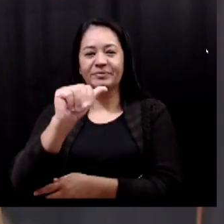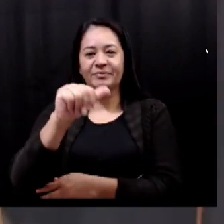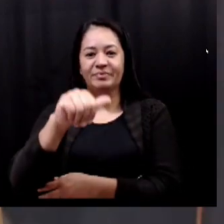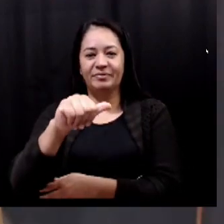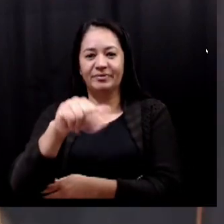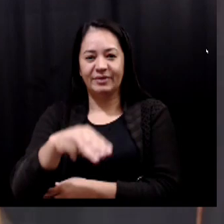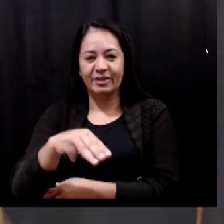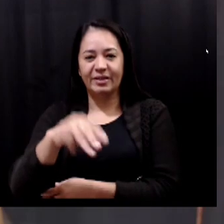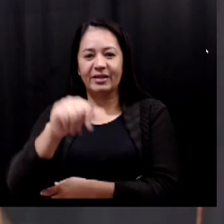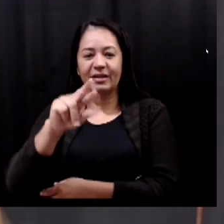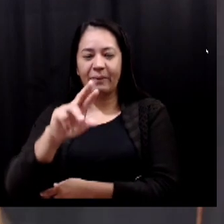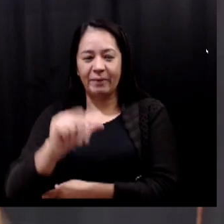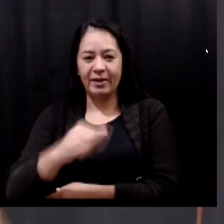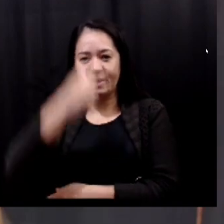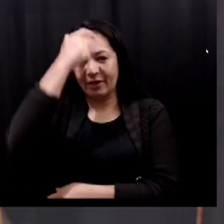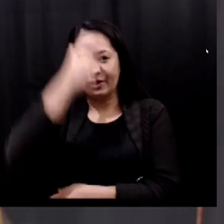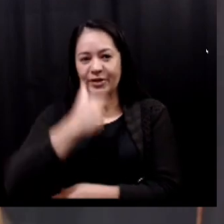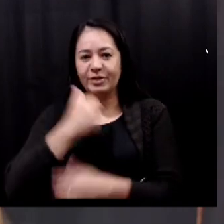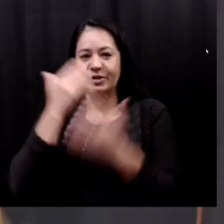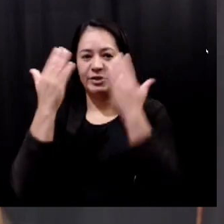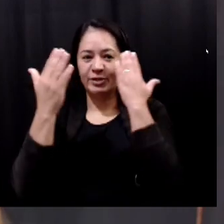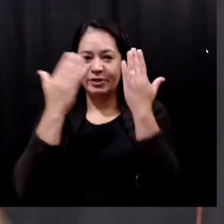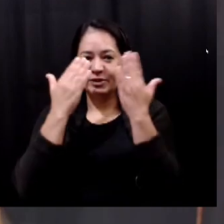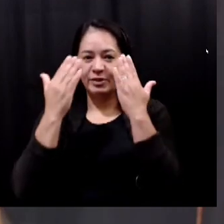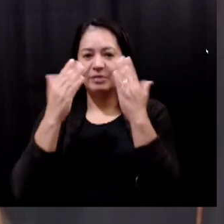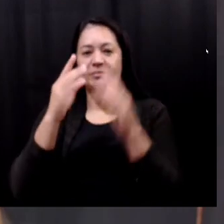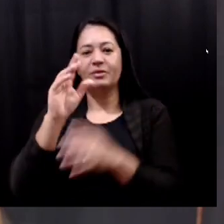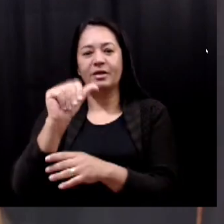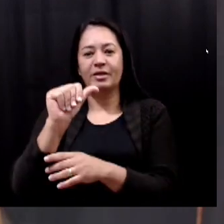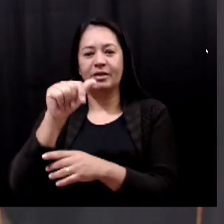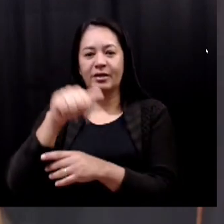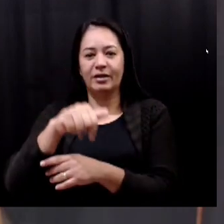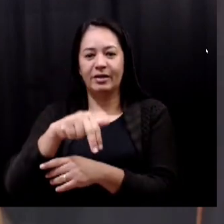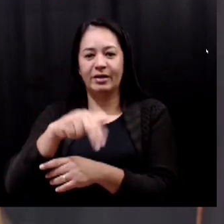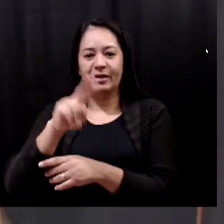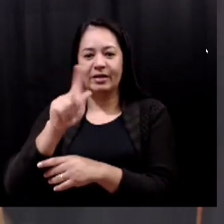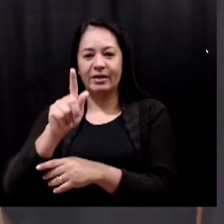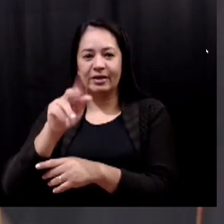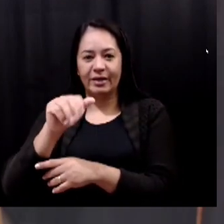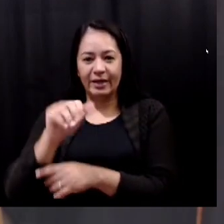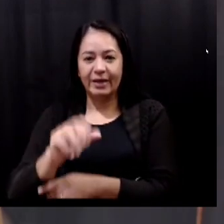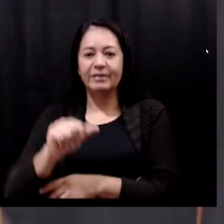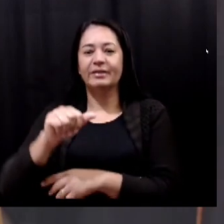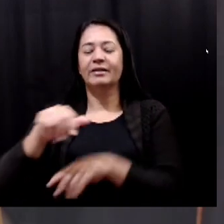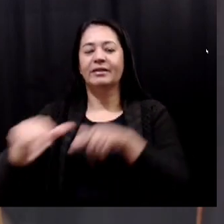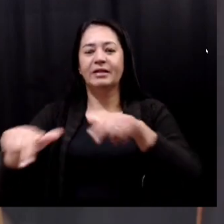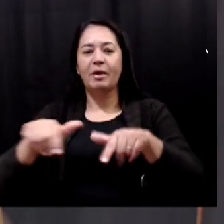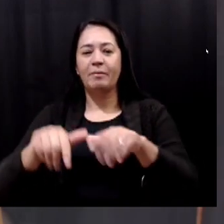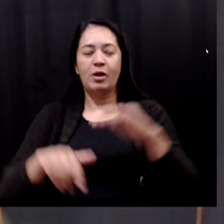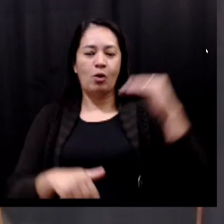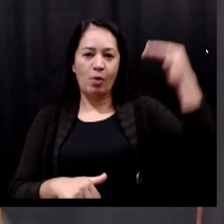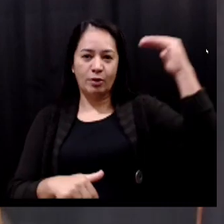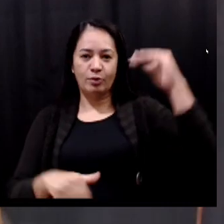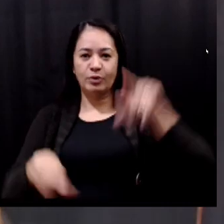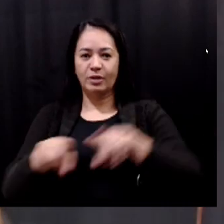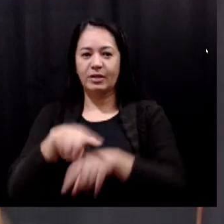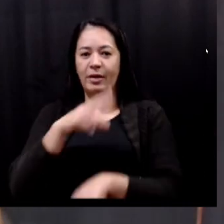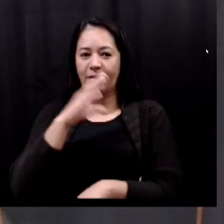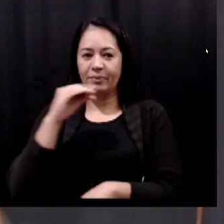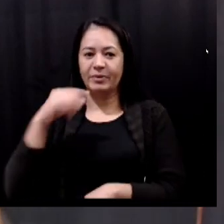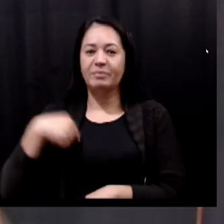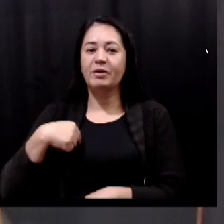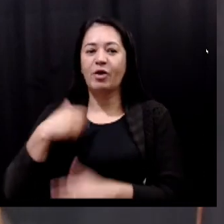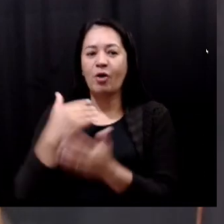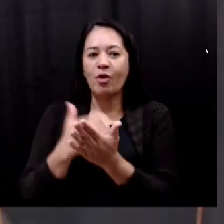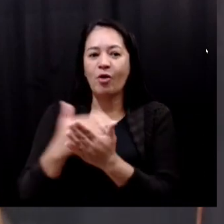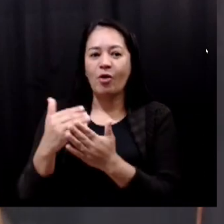psicóloga clínica junguiana, trabalho com adolescentes e com adultos e também eu sou a precursora do Espaço Ubari, que é